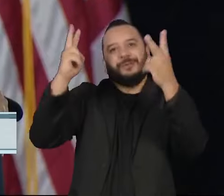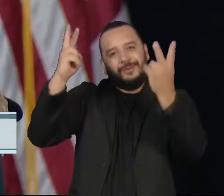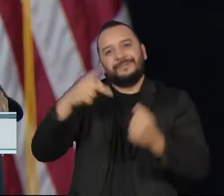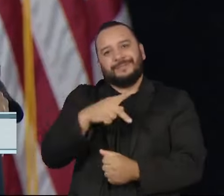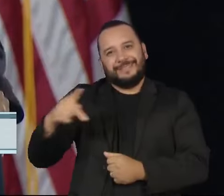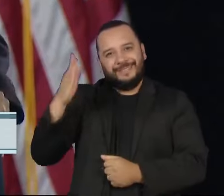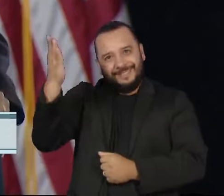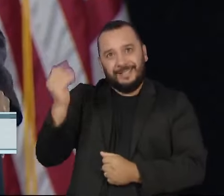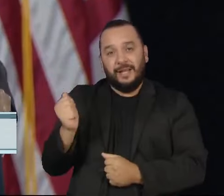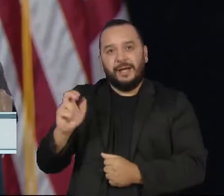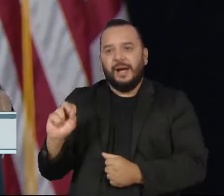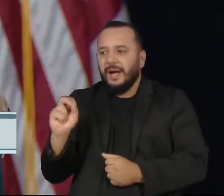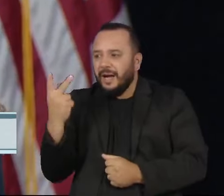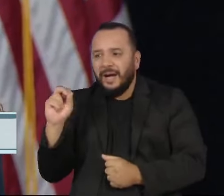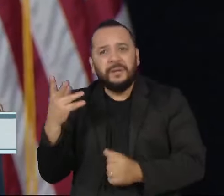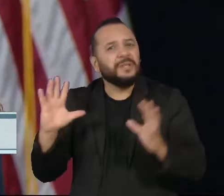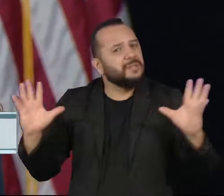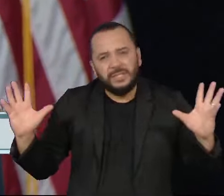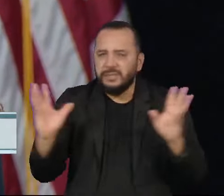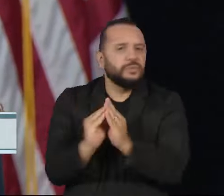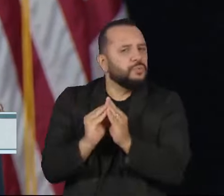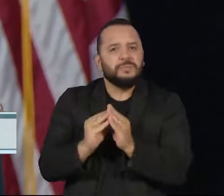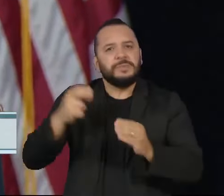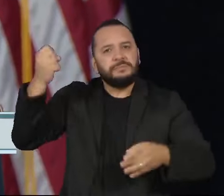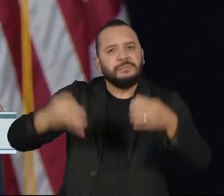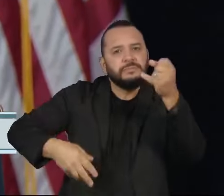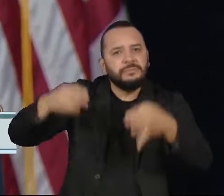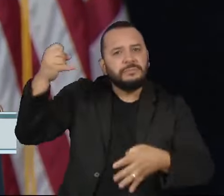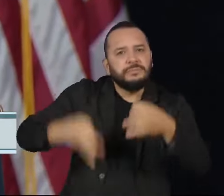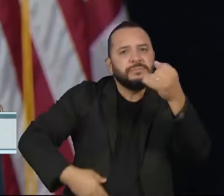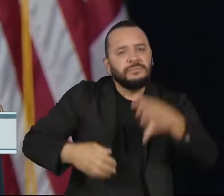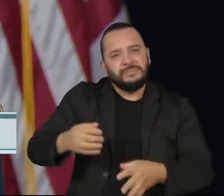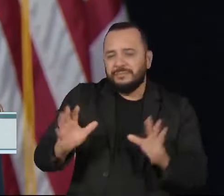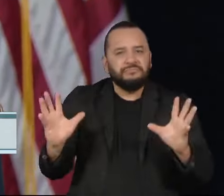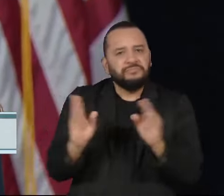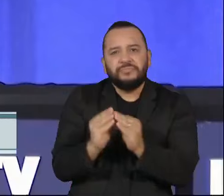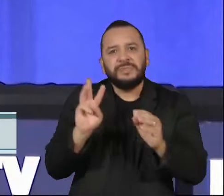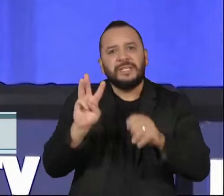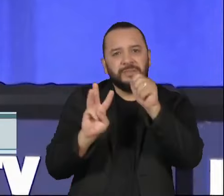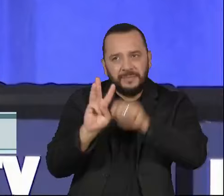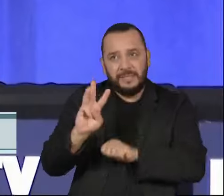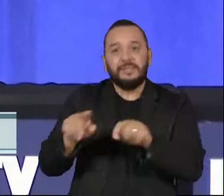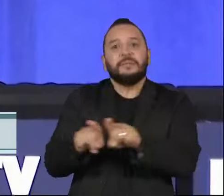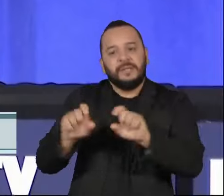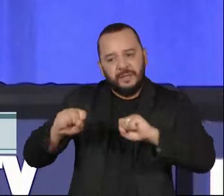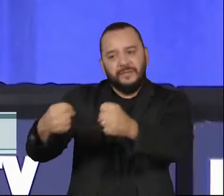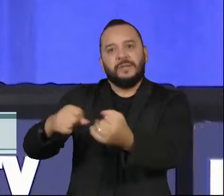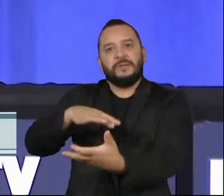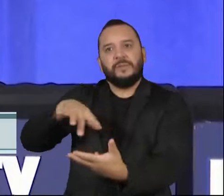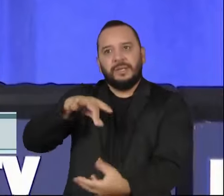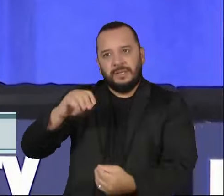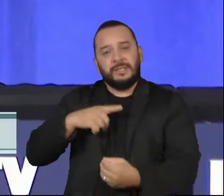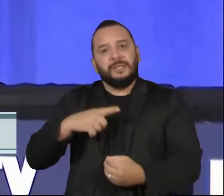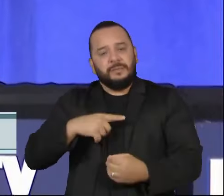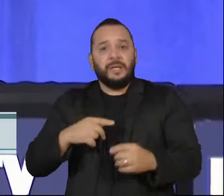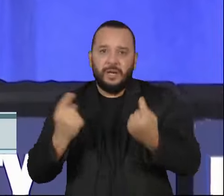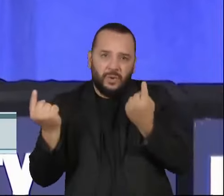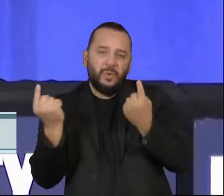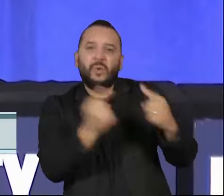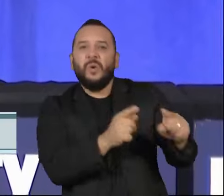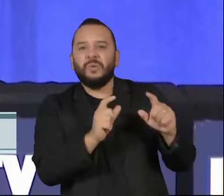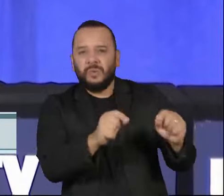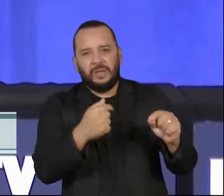um compilado de tudo que ela já havia dito nos últimos 3 meses defendeu a democracia e criticou caus o vale tudo pregados e